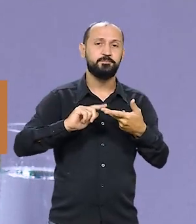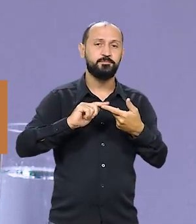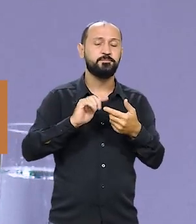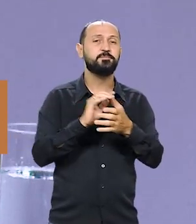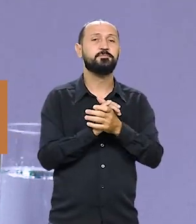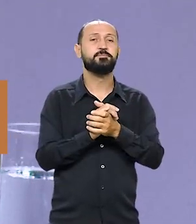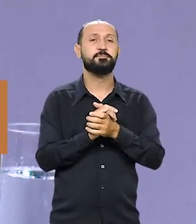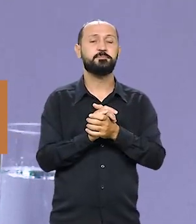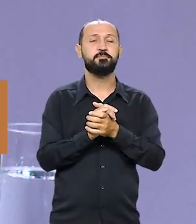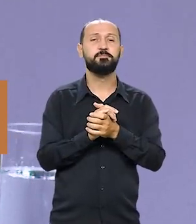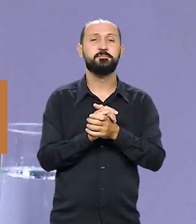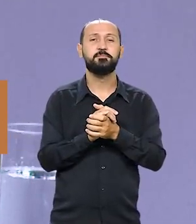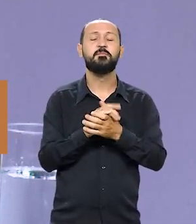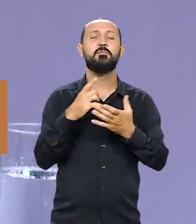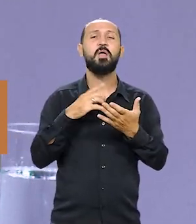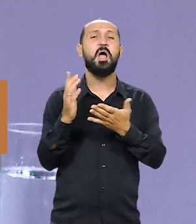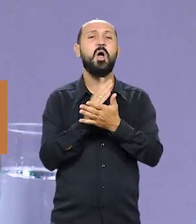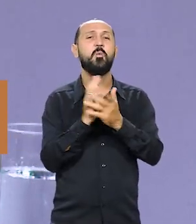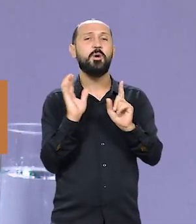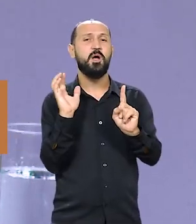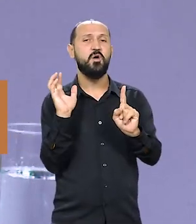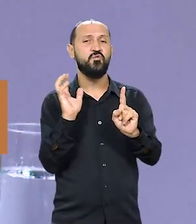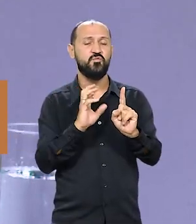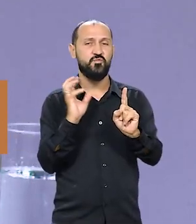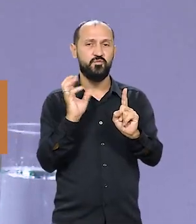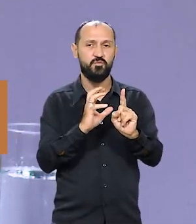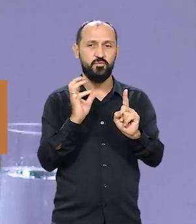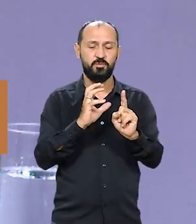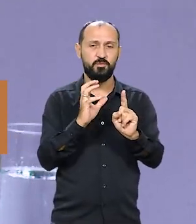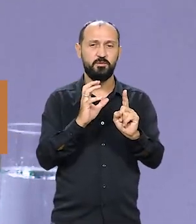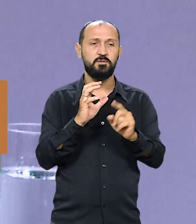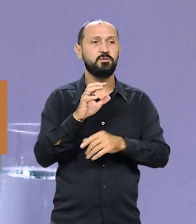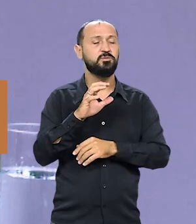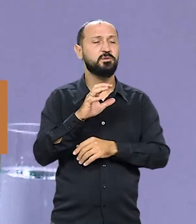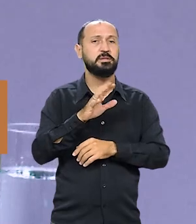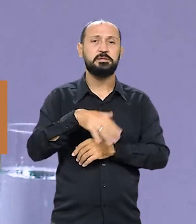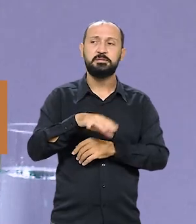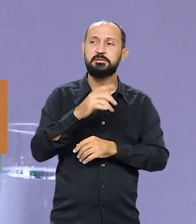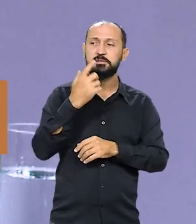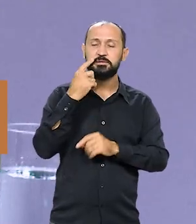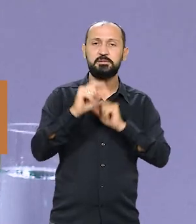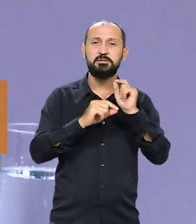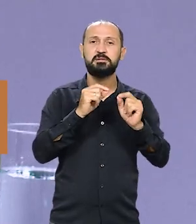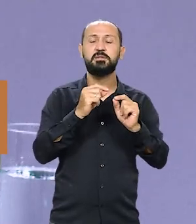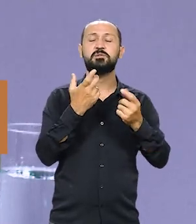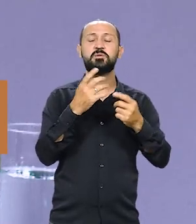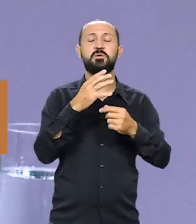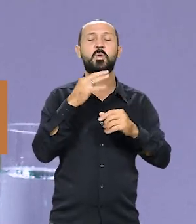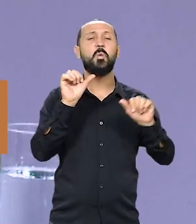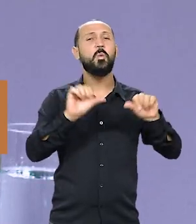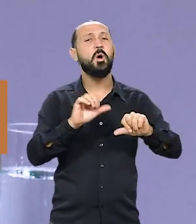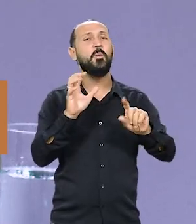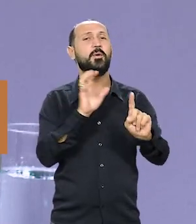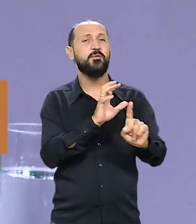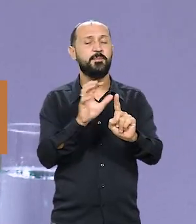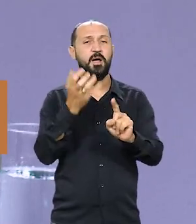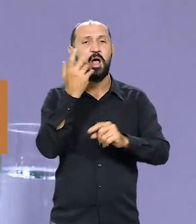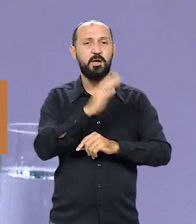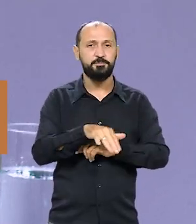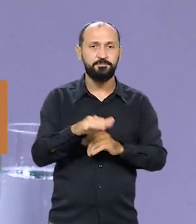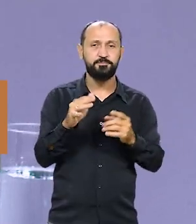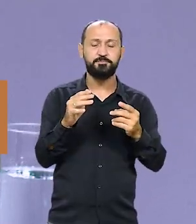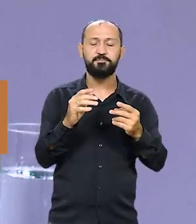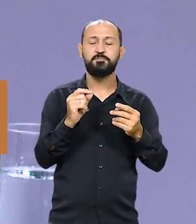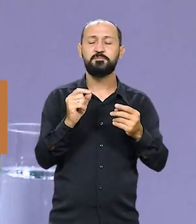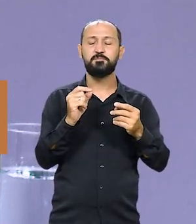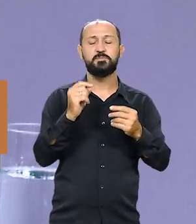são inúmeras. E há alguma influência, no meio de tanto reflexo negativo, há alguma influência para que